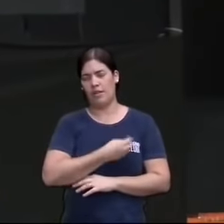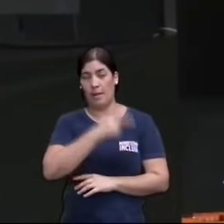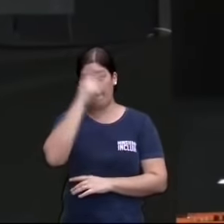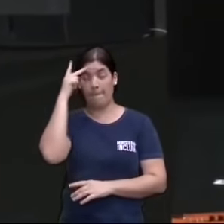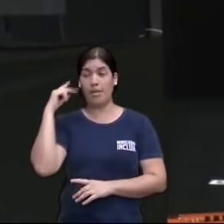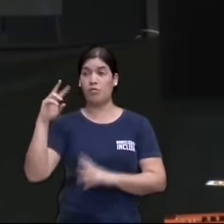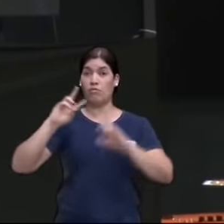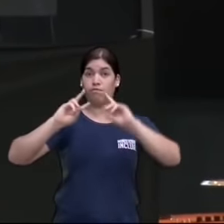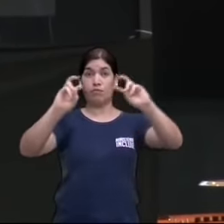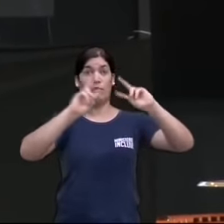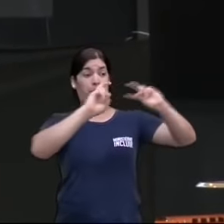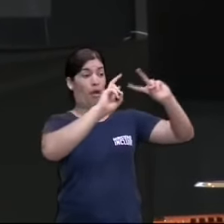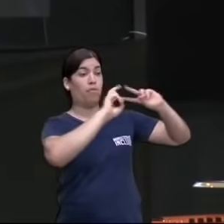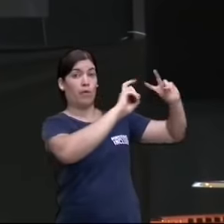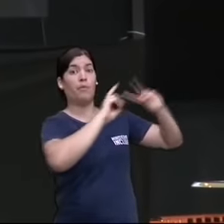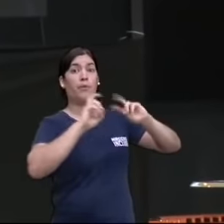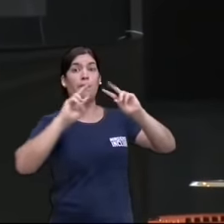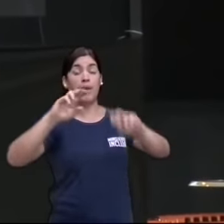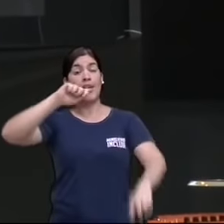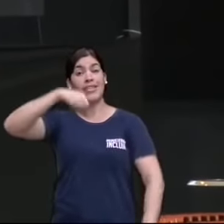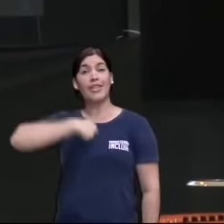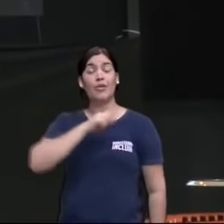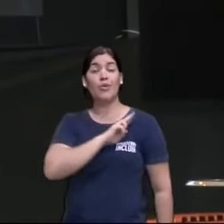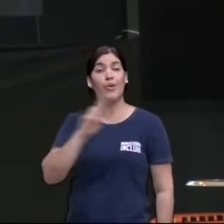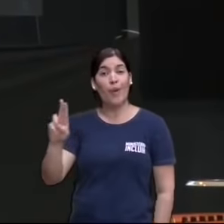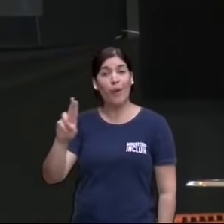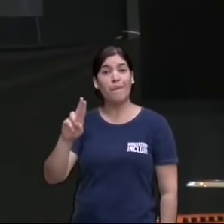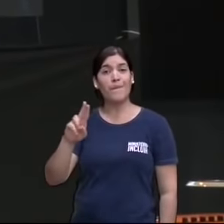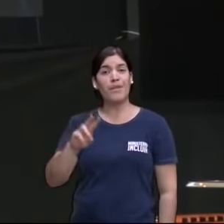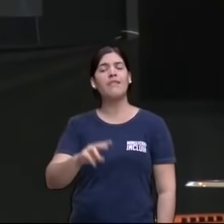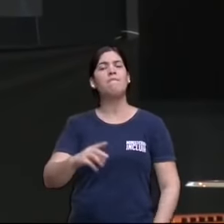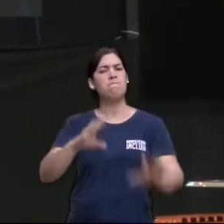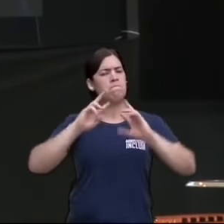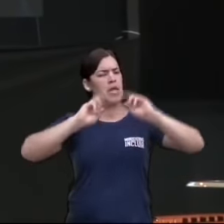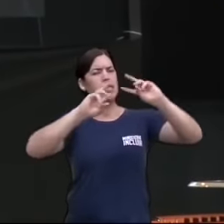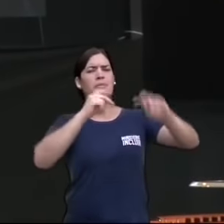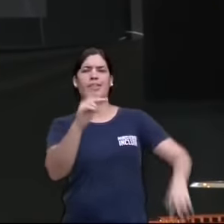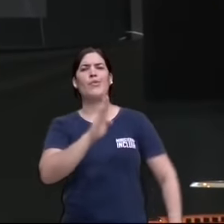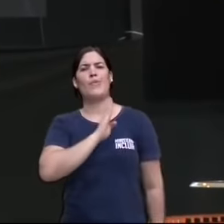vão saber o seu nome e o seu coração.